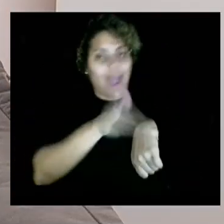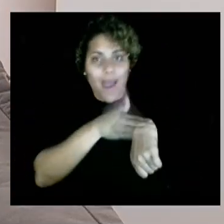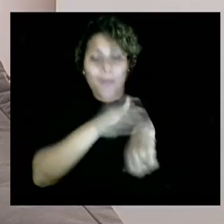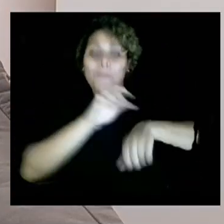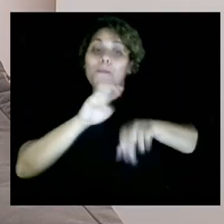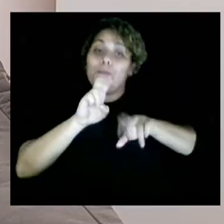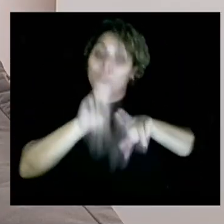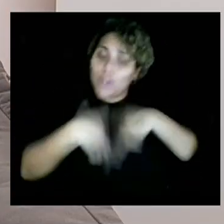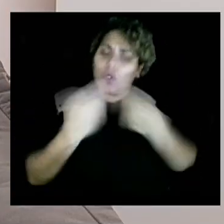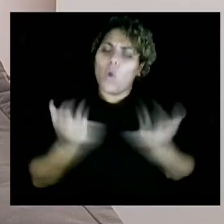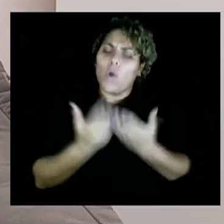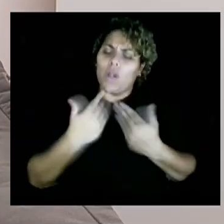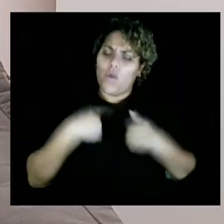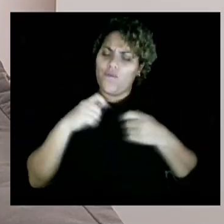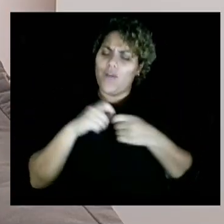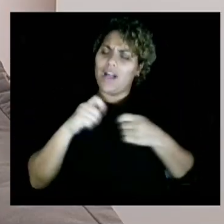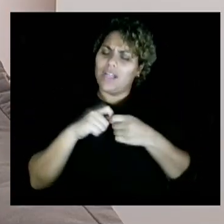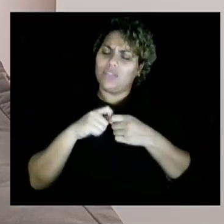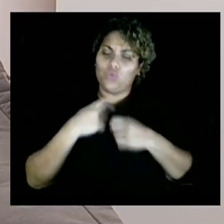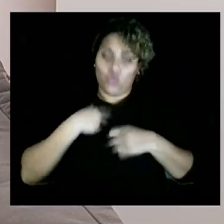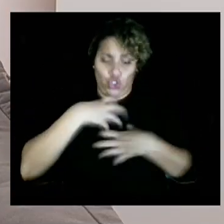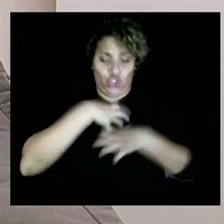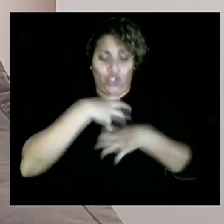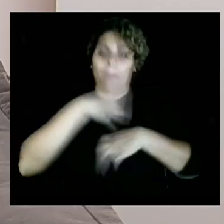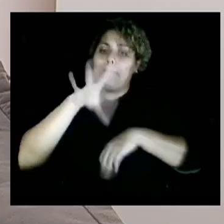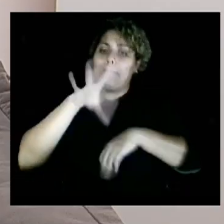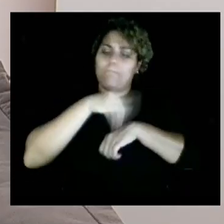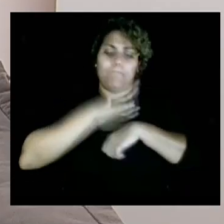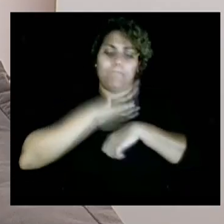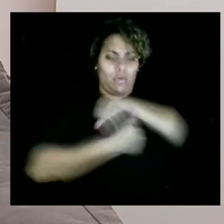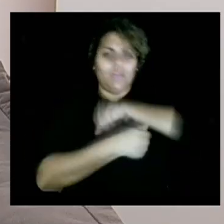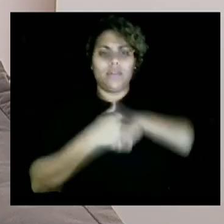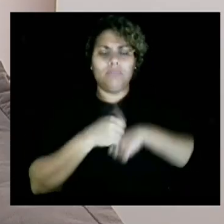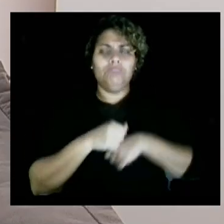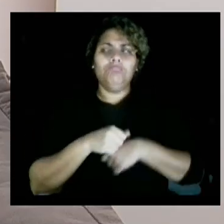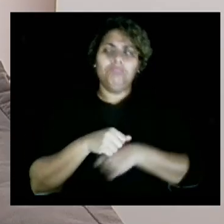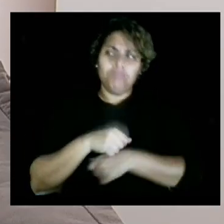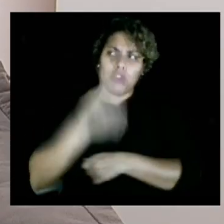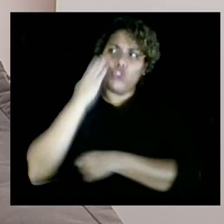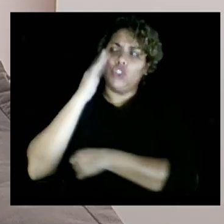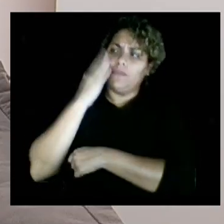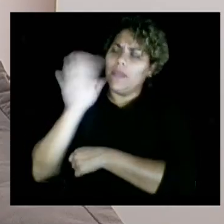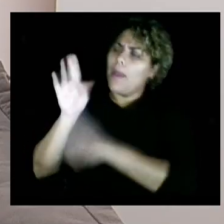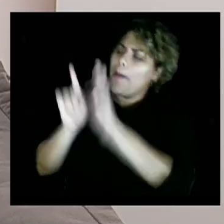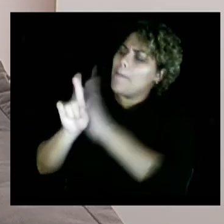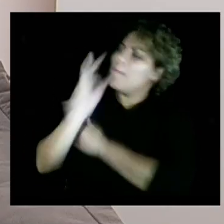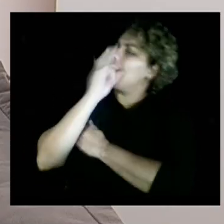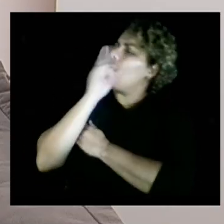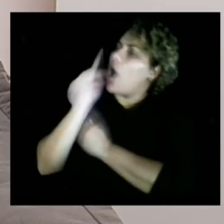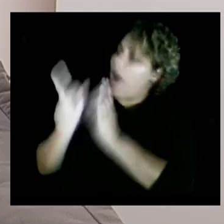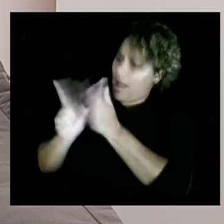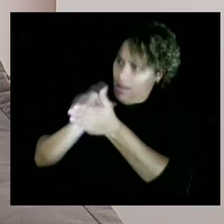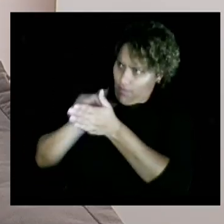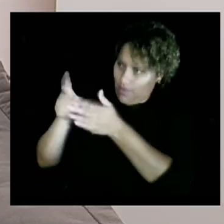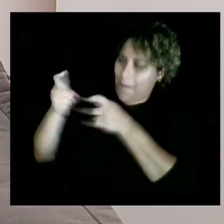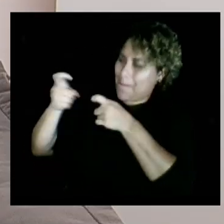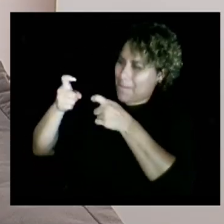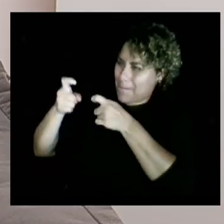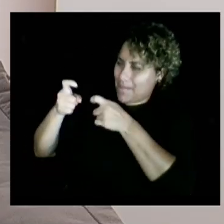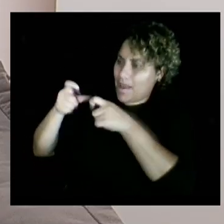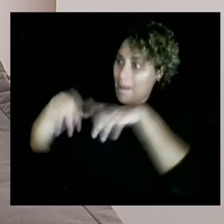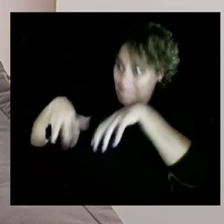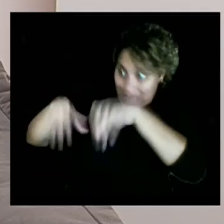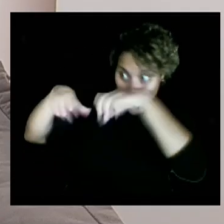meu jeito? E parece que antes até de você fazer a a massoterapia